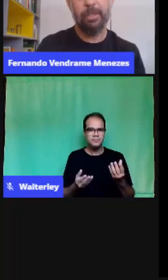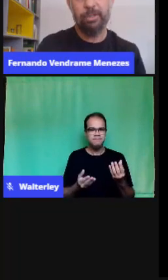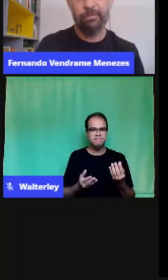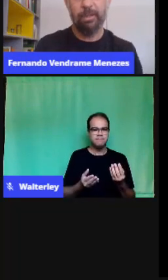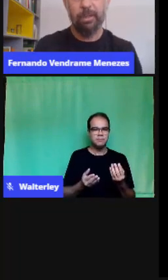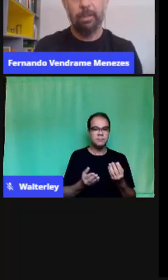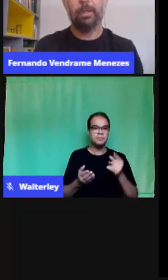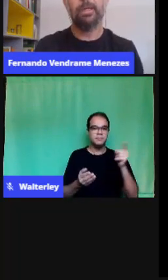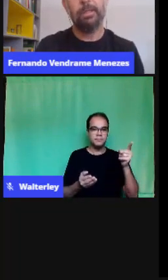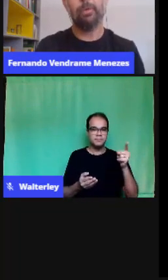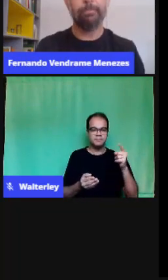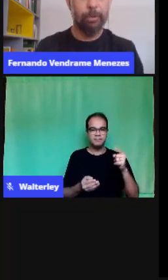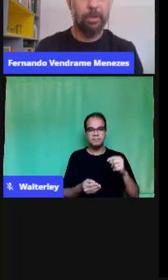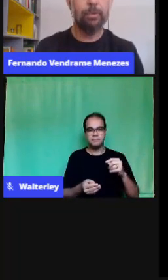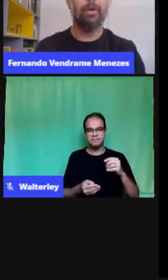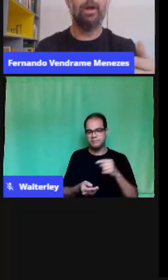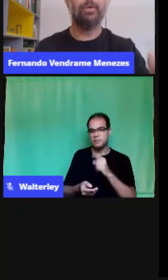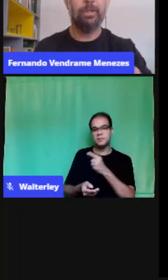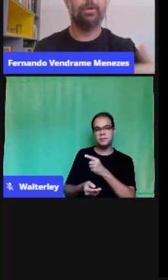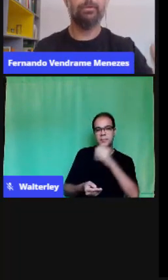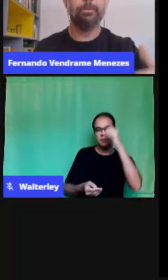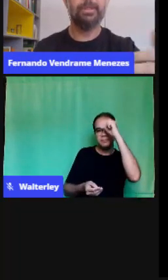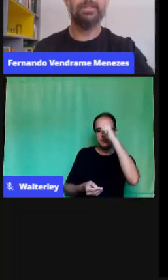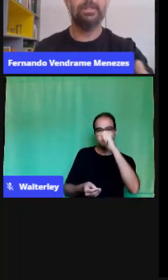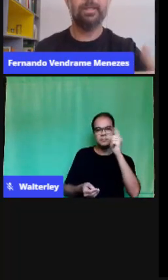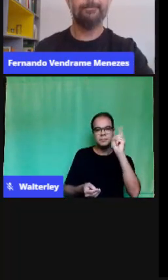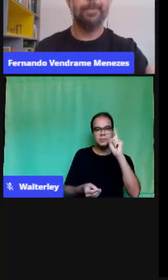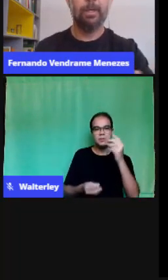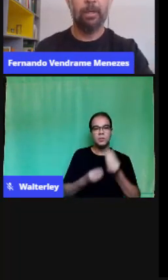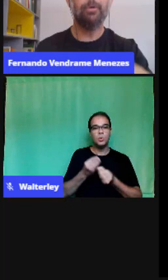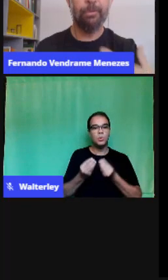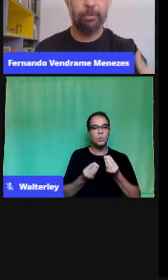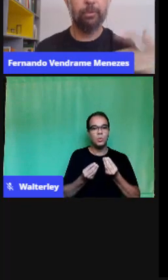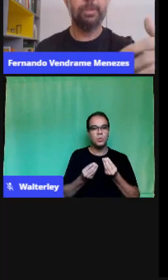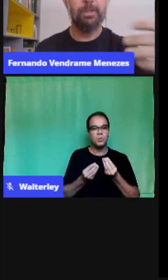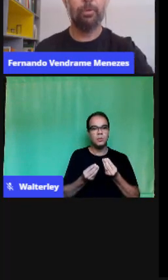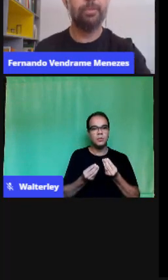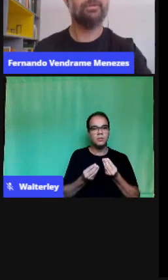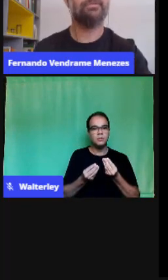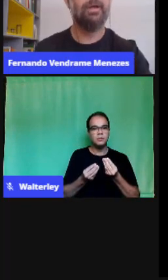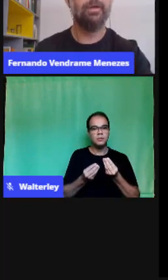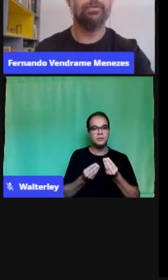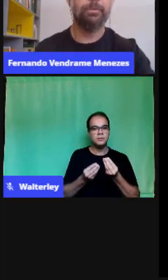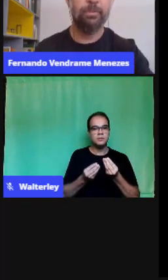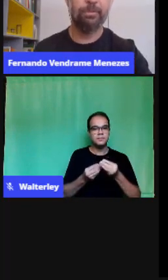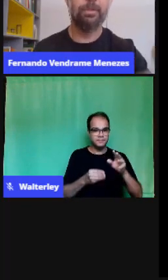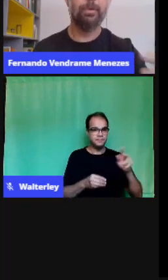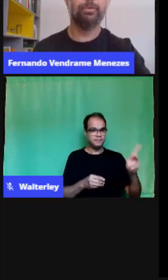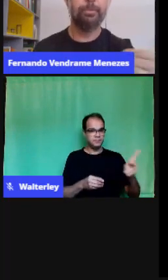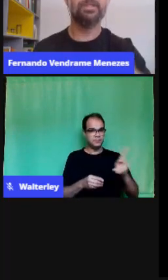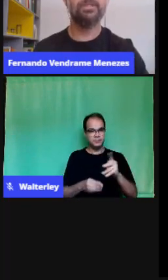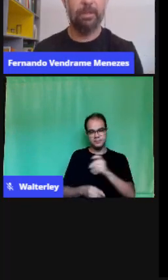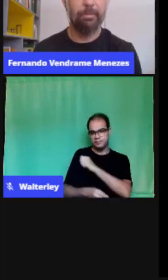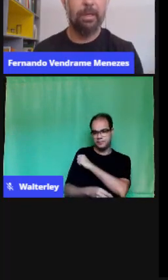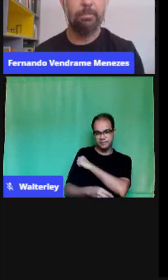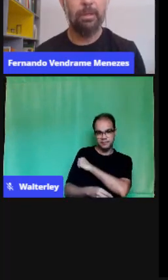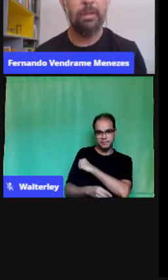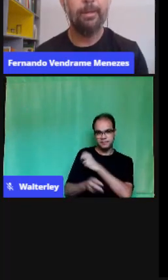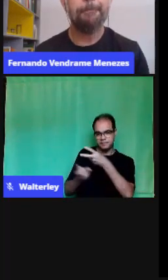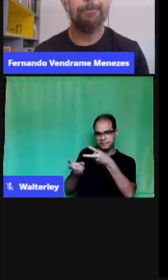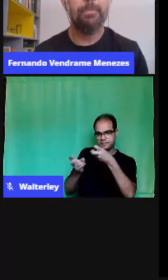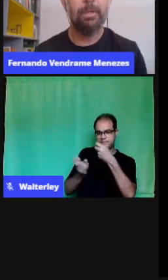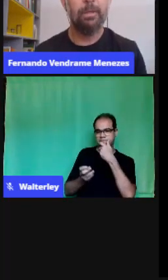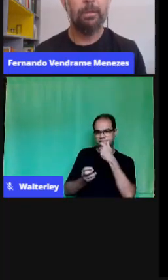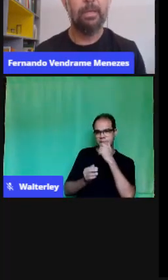nessa perspectiva, então, processual, e que o aluno precisa, eu, professor, preciso observar o aluno, enfim, o aluno precisa